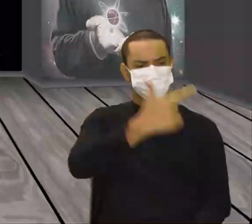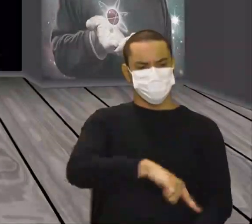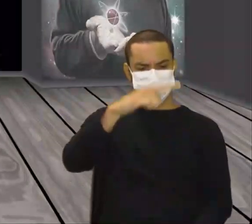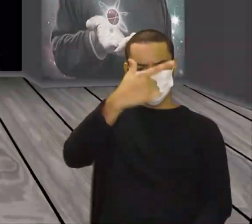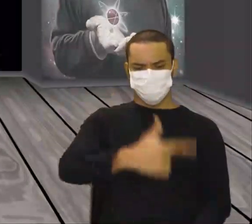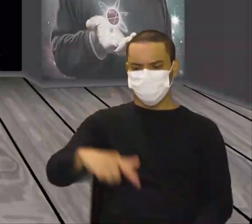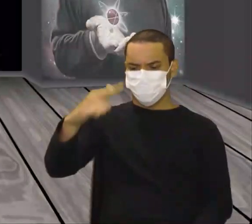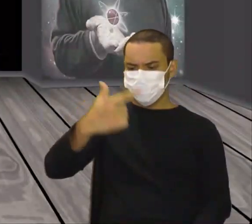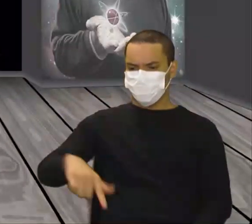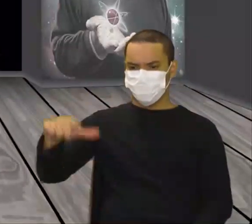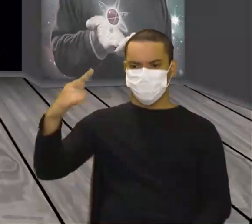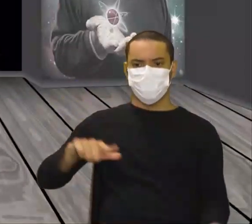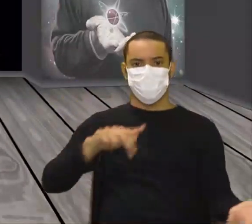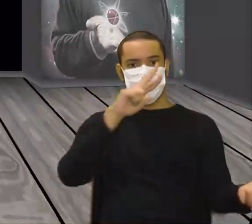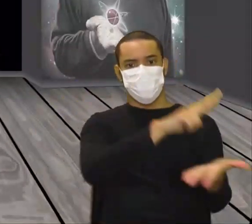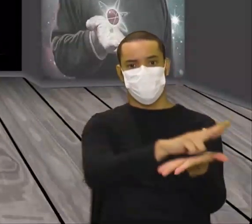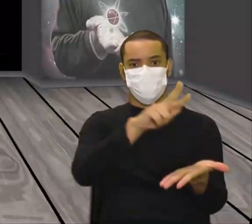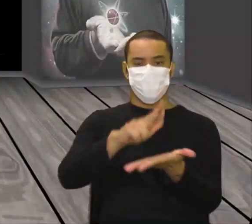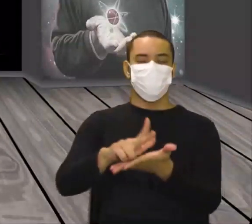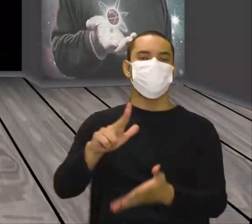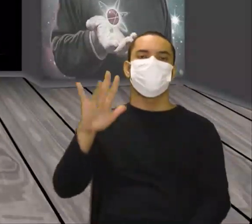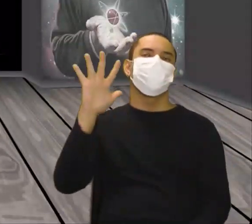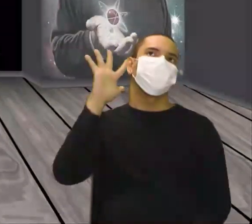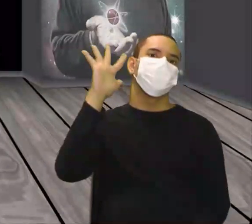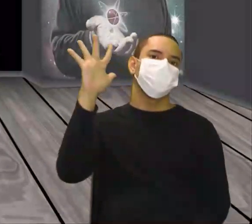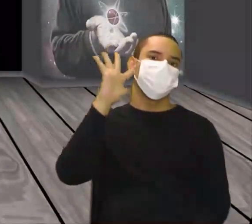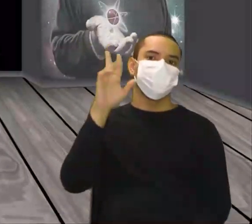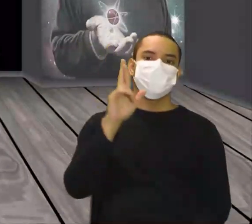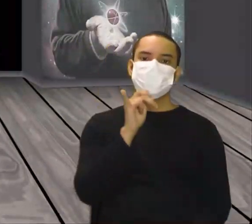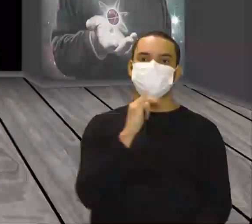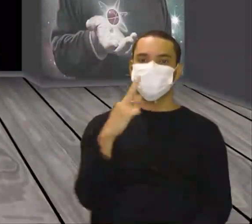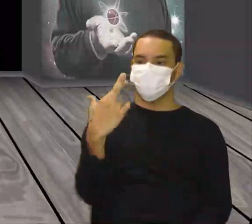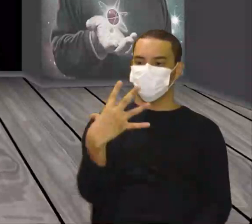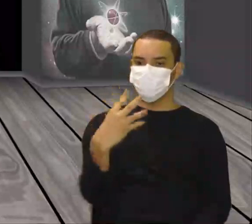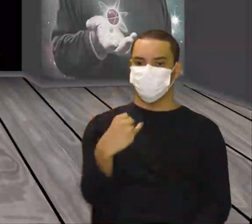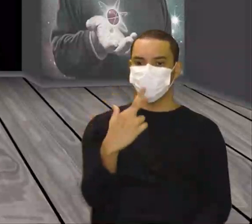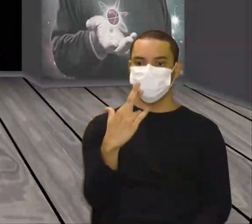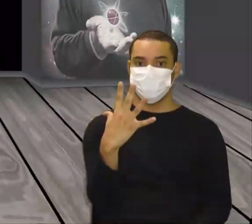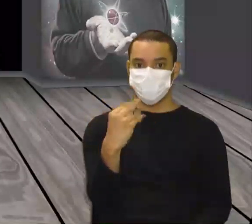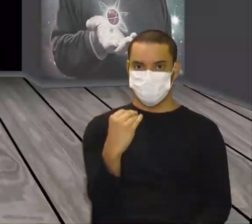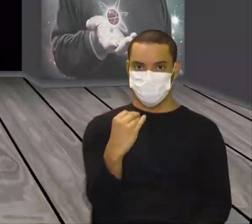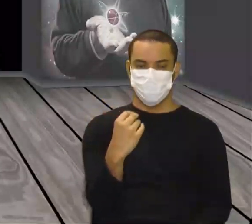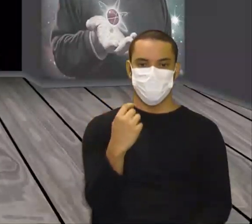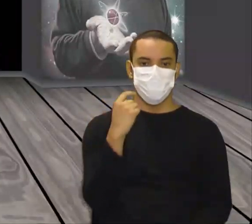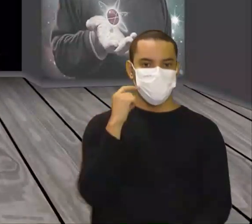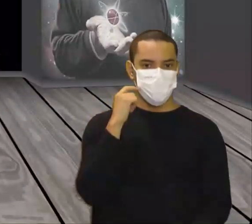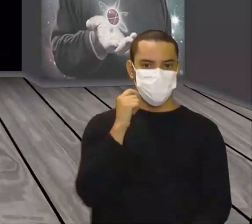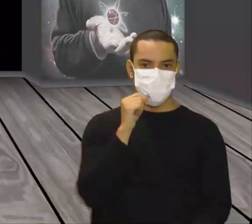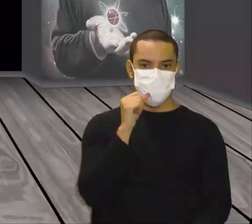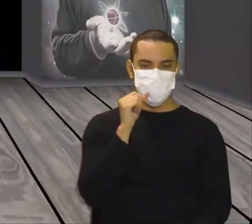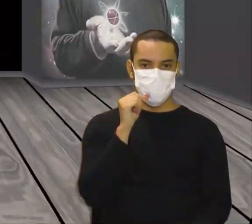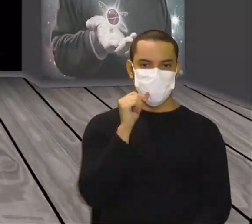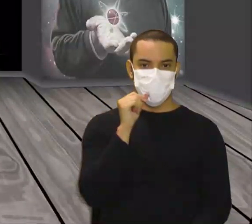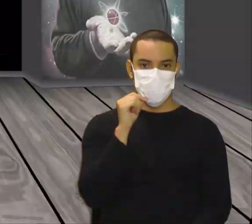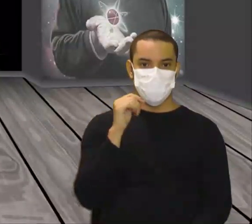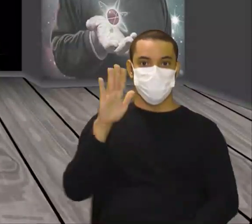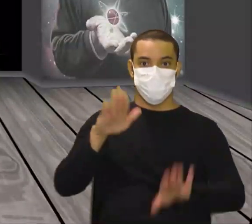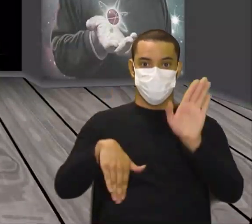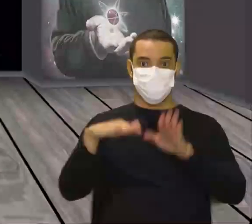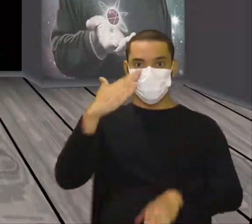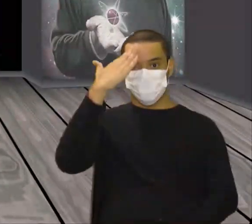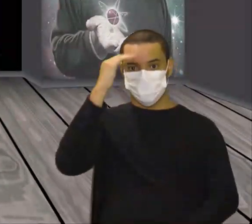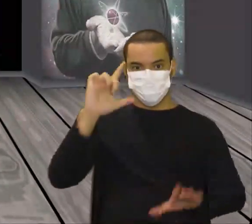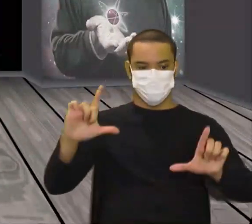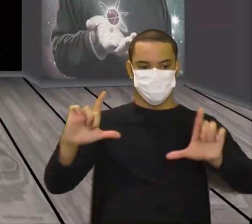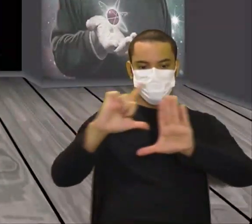e várias vezes. Aí imagina, por exemplo, o raio-x. O raio-x, você vai lá, dependendo da forma que você faz, tem que saber colocar